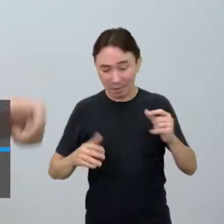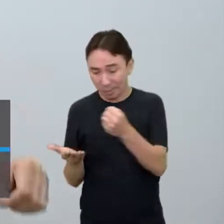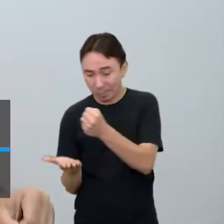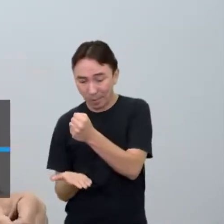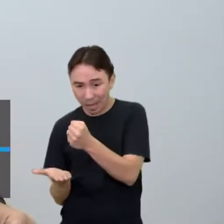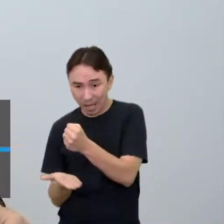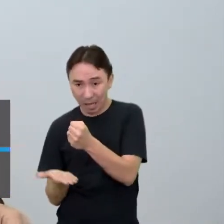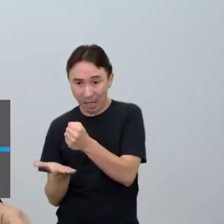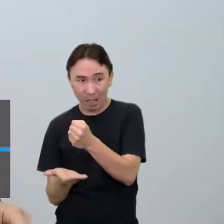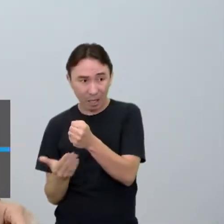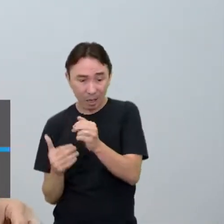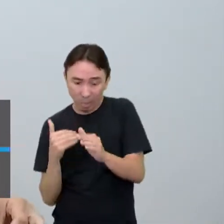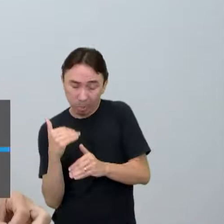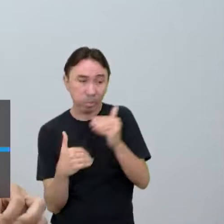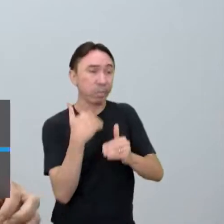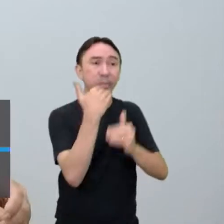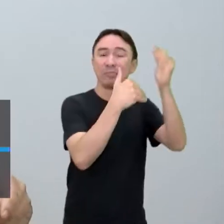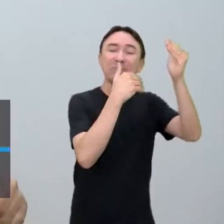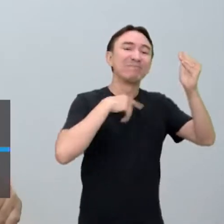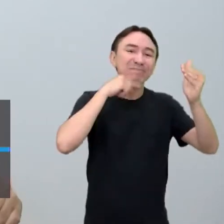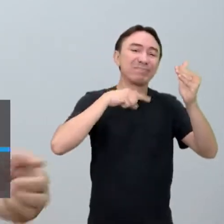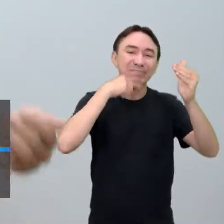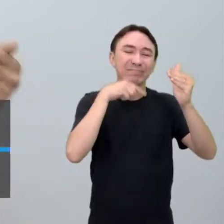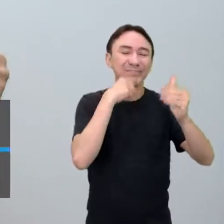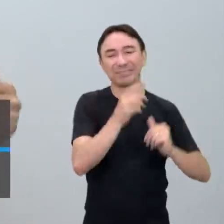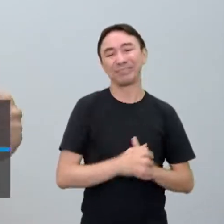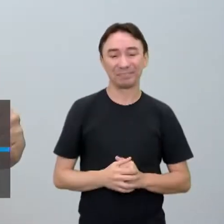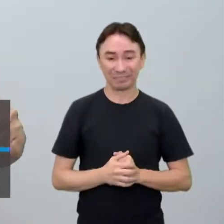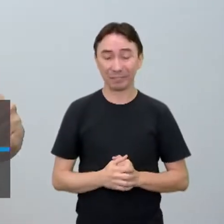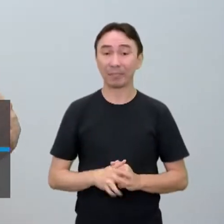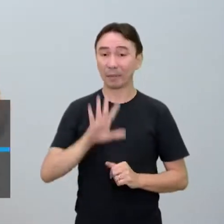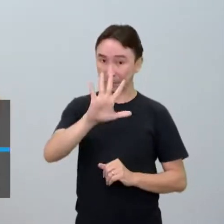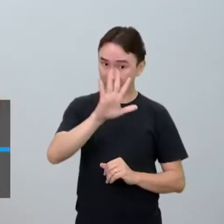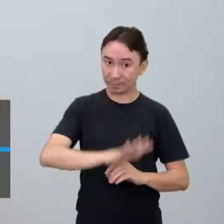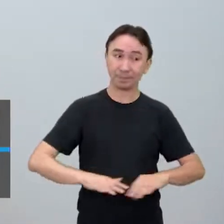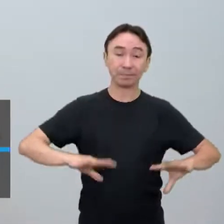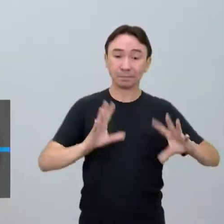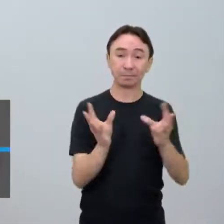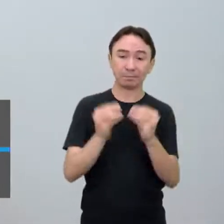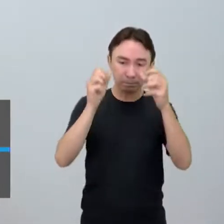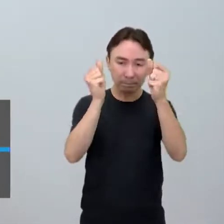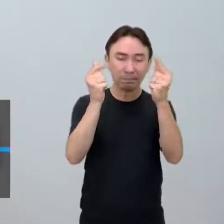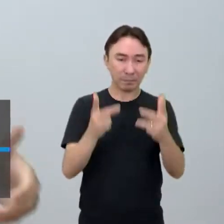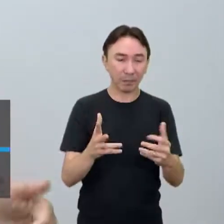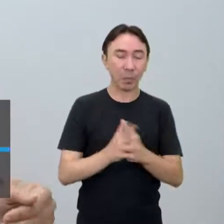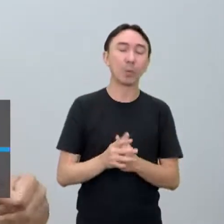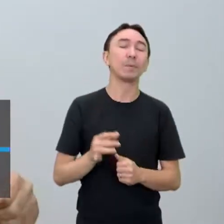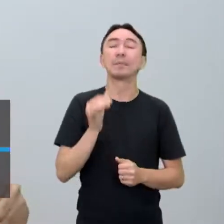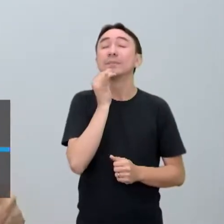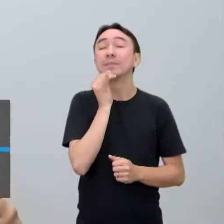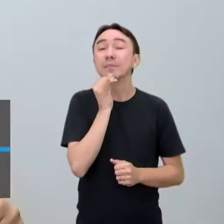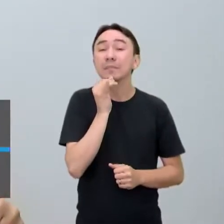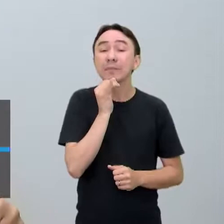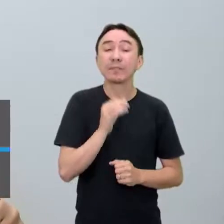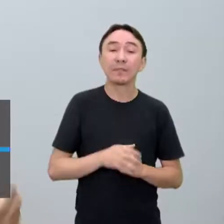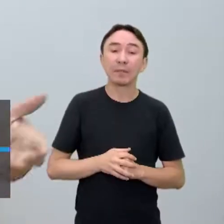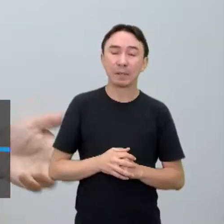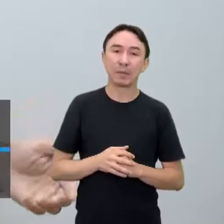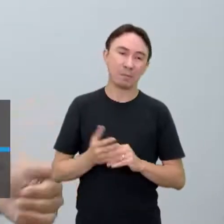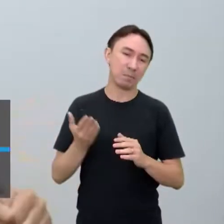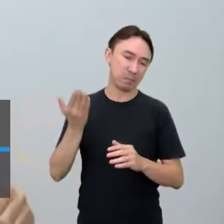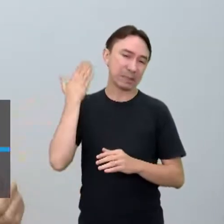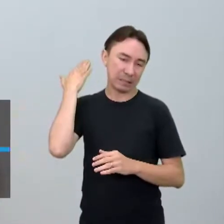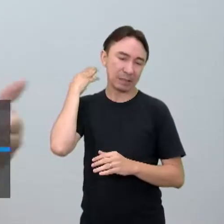essa parte aqui, Fabi, comentando que a partir do momento onde a ideologia, que para